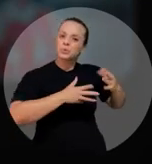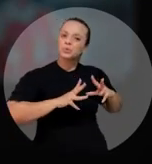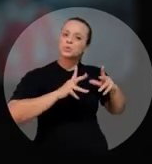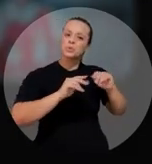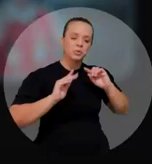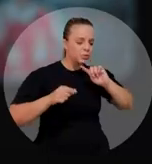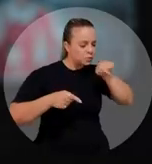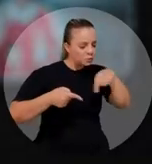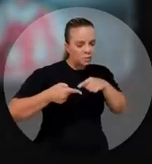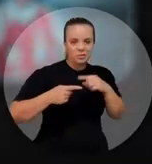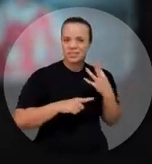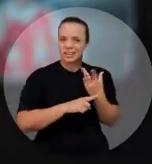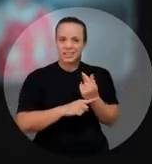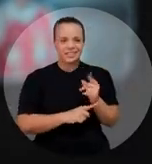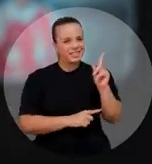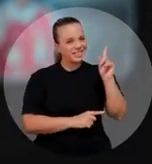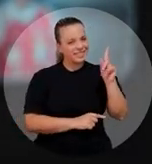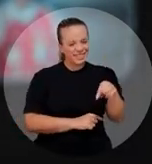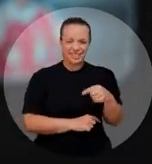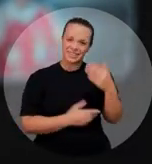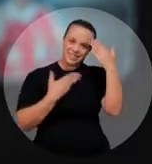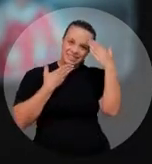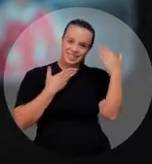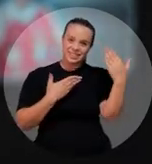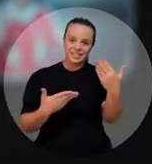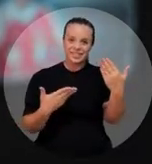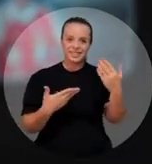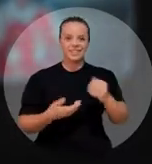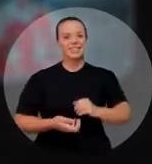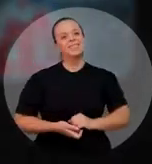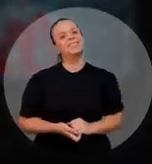para fazer arte. E é isso. Valeu.